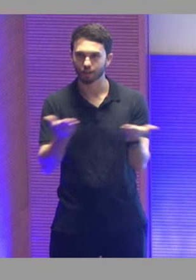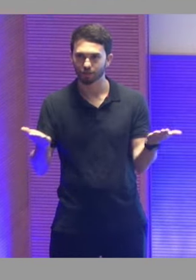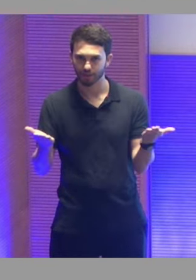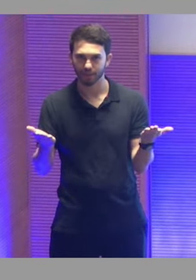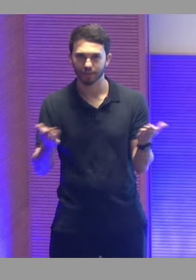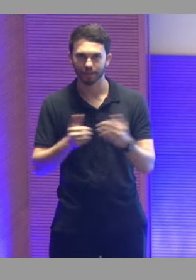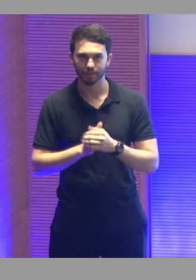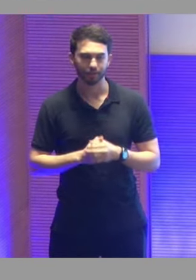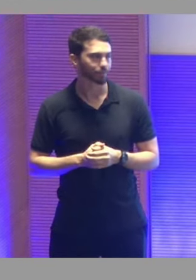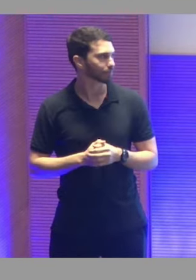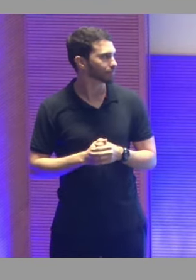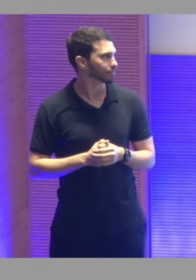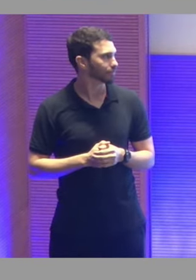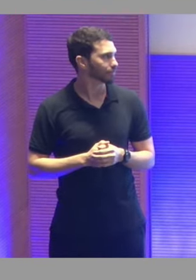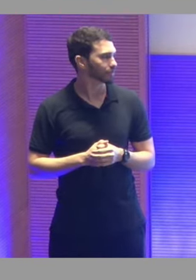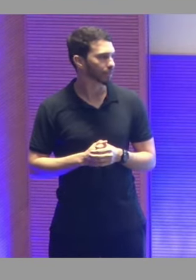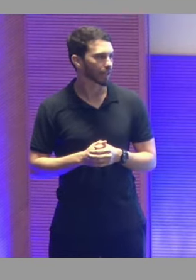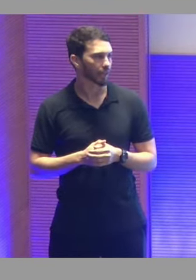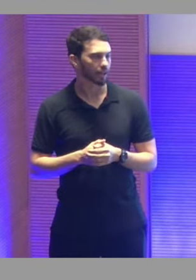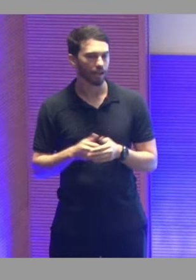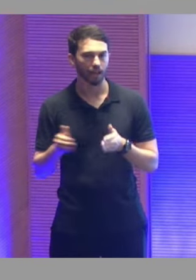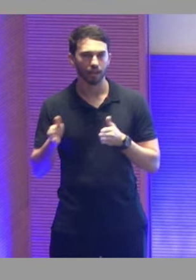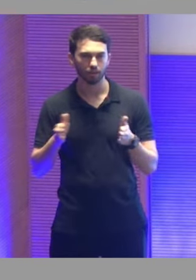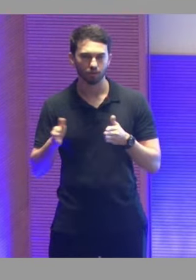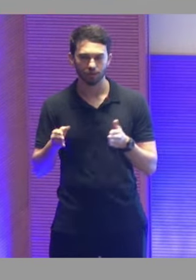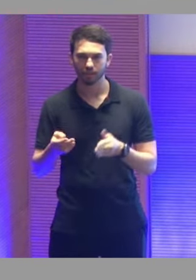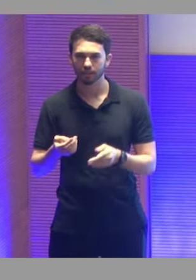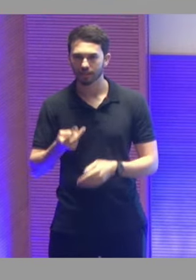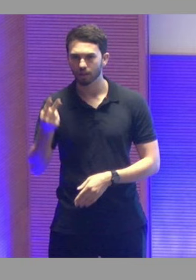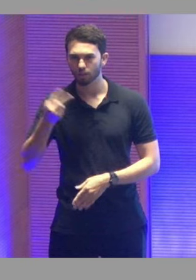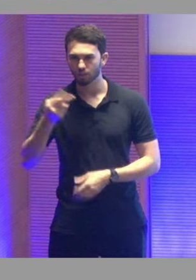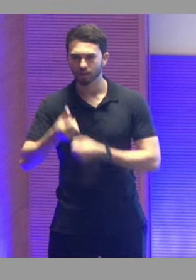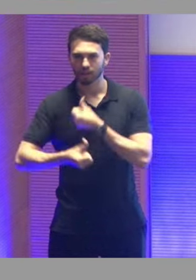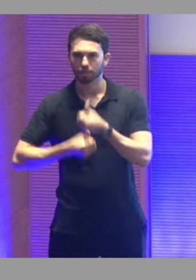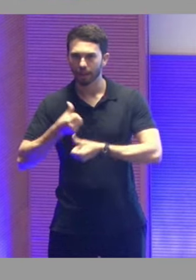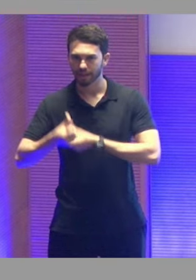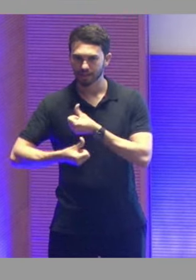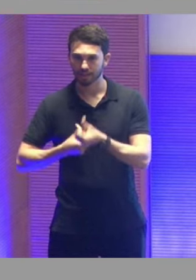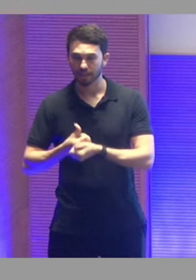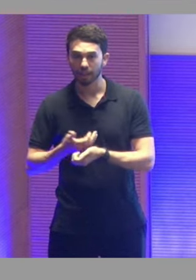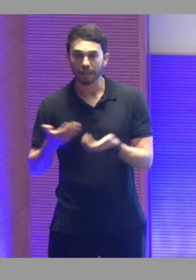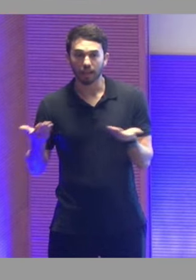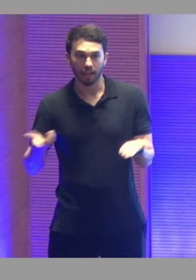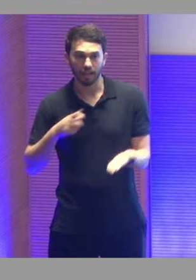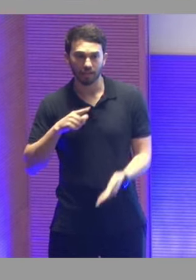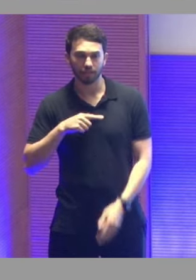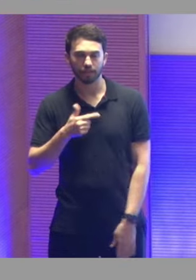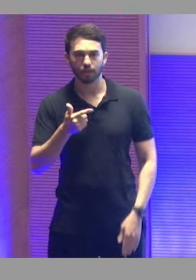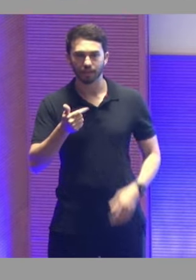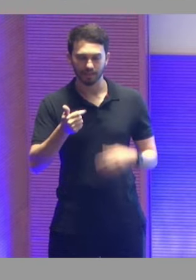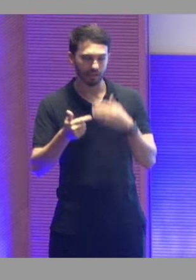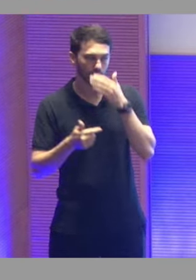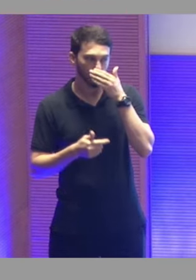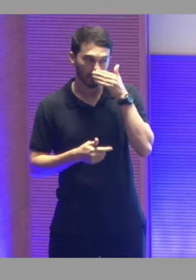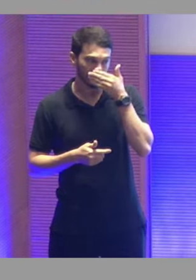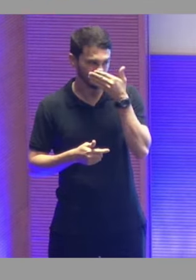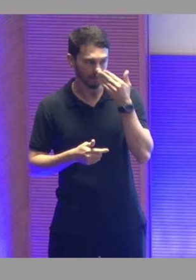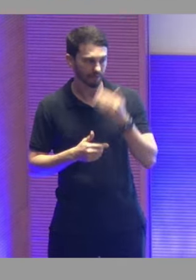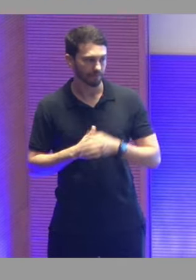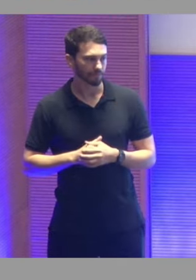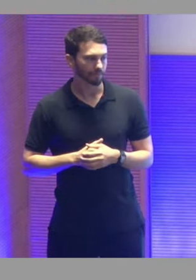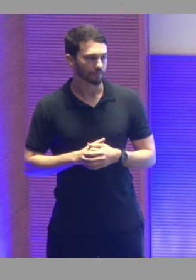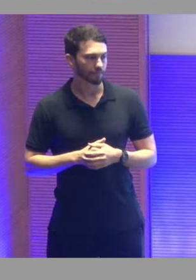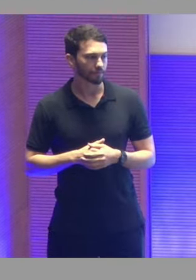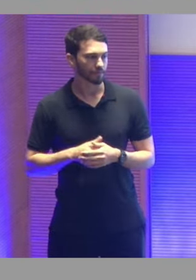com vocês mais pro segundo semestre deste ano e então a gente teve essas 12 submissões que